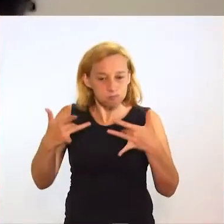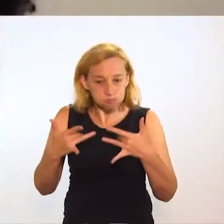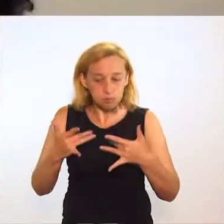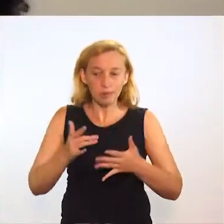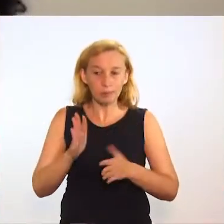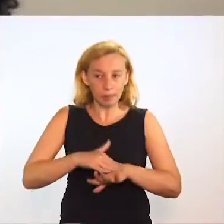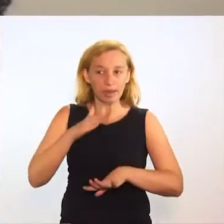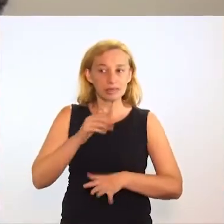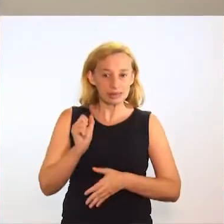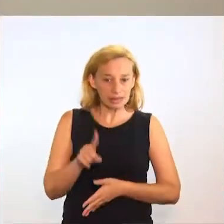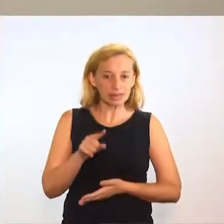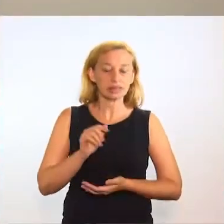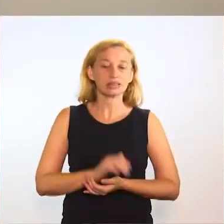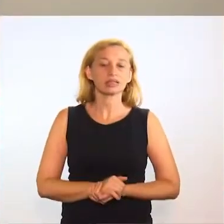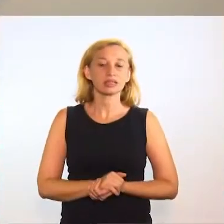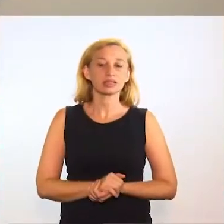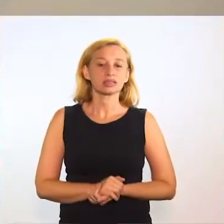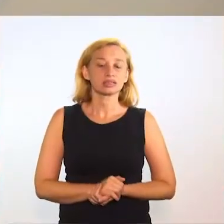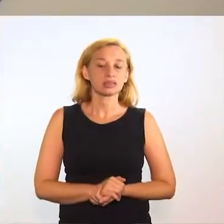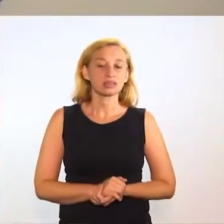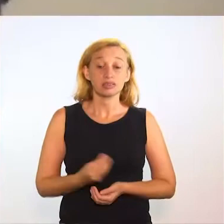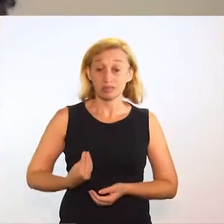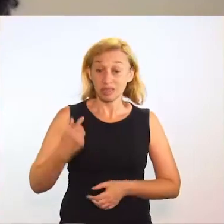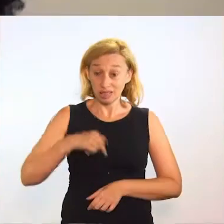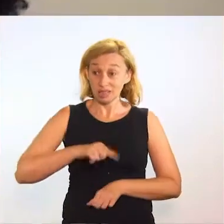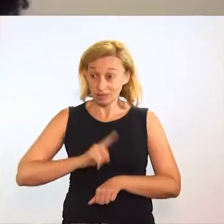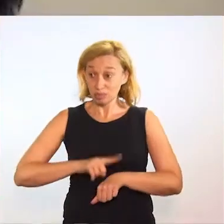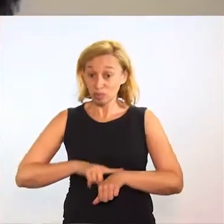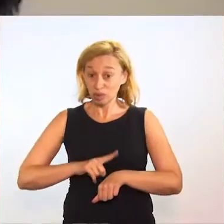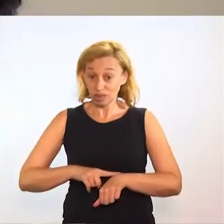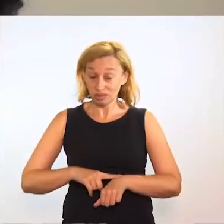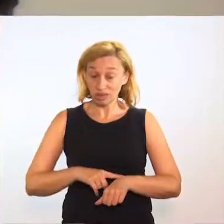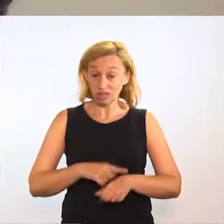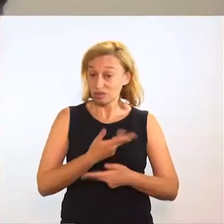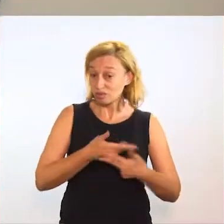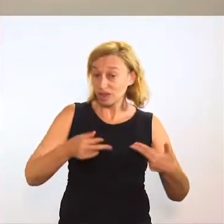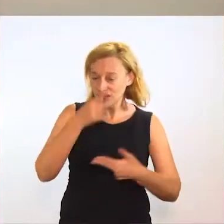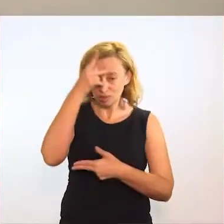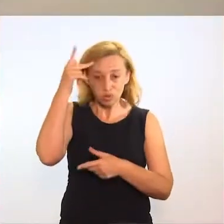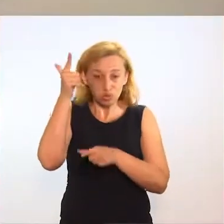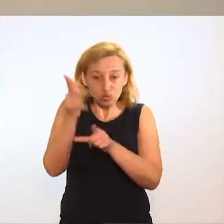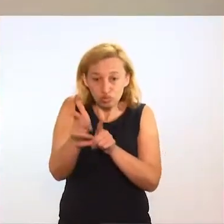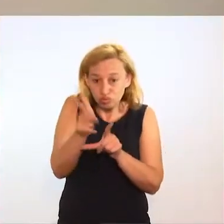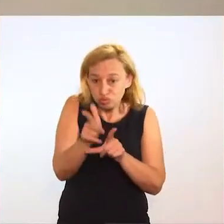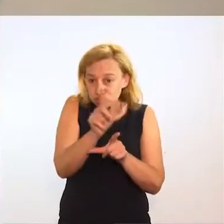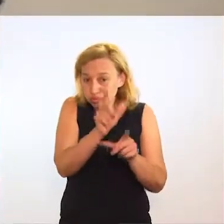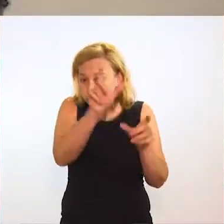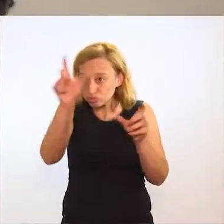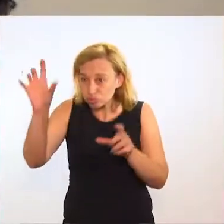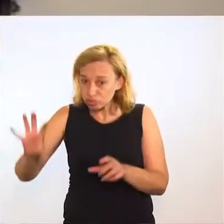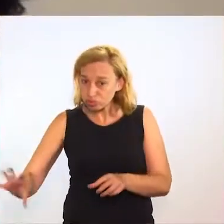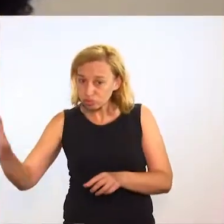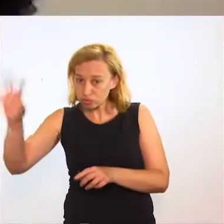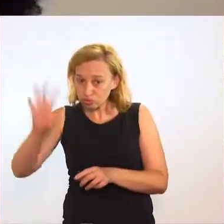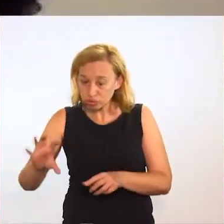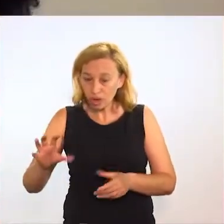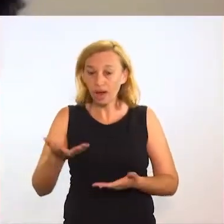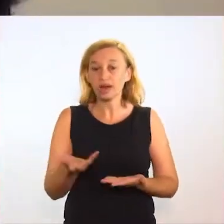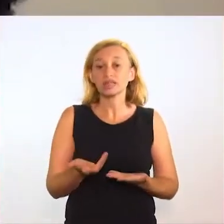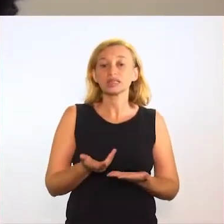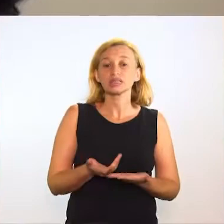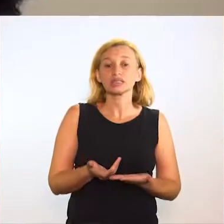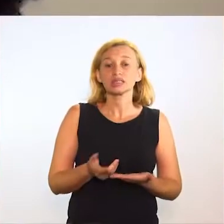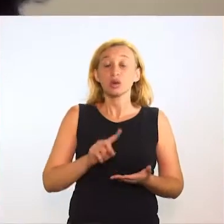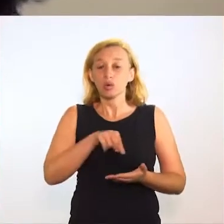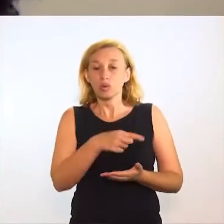sim é resiliente, né? Muito feliz e grata por a gente poder estar aqui nesse momento, né? Quanto muitas pessoas estão em outras ações ou já